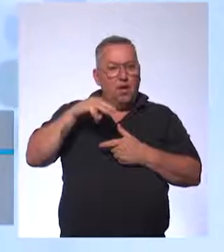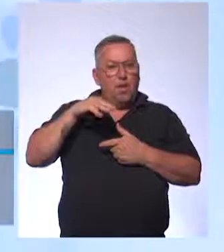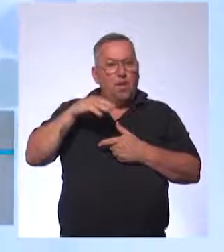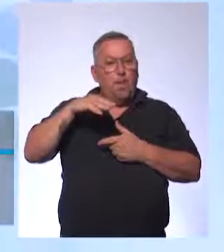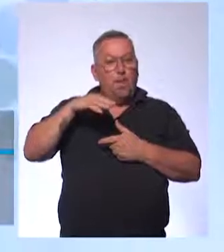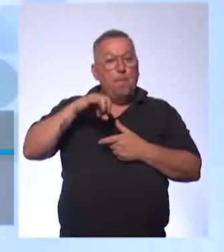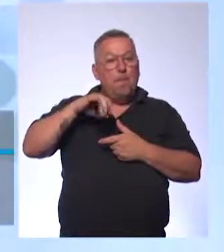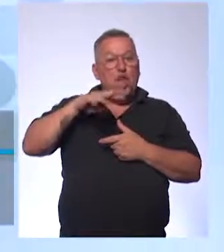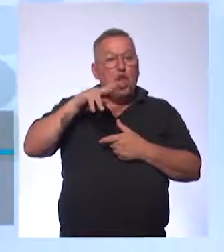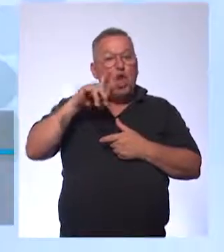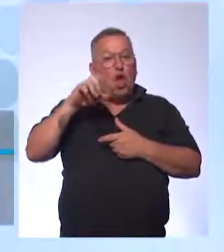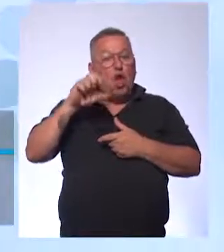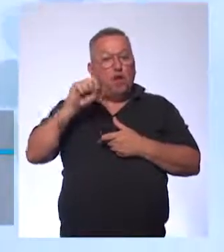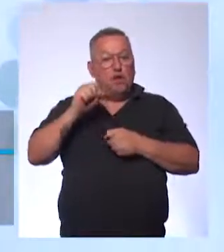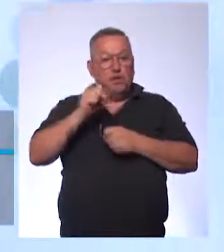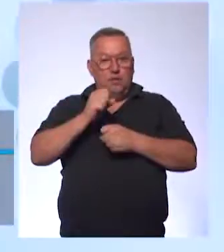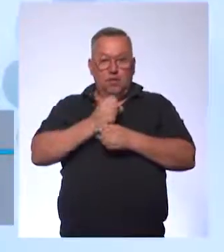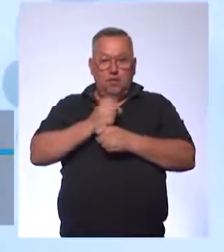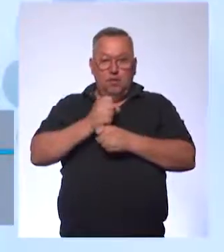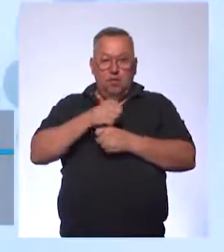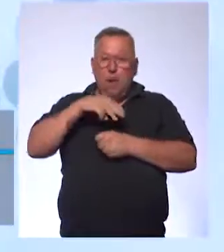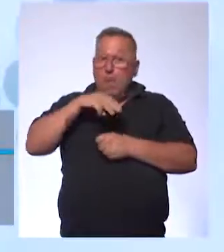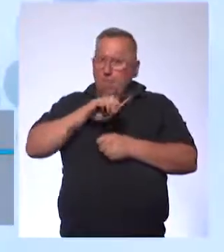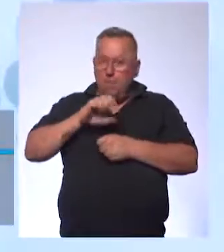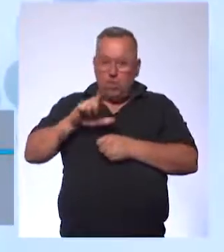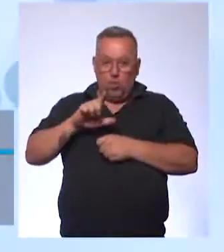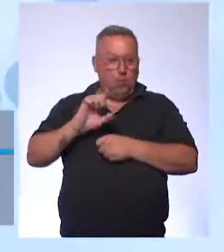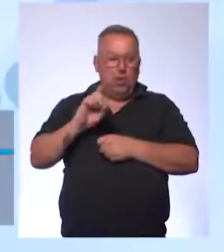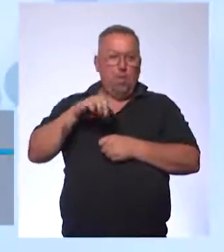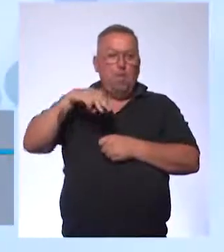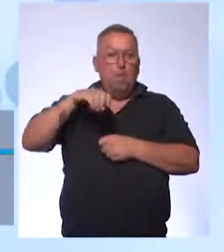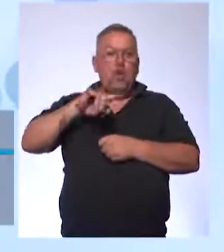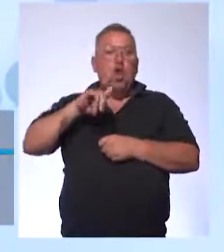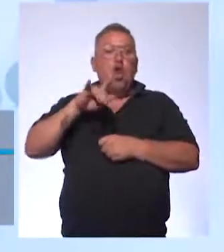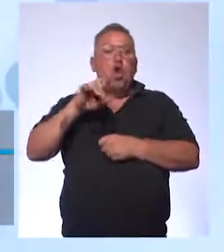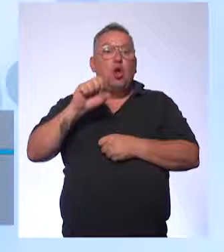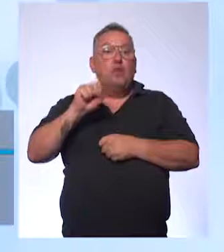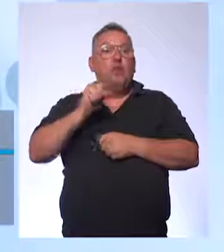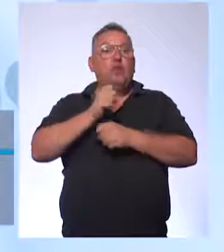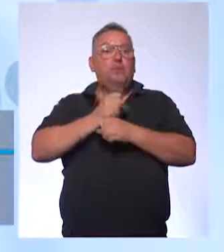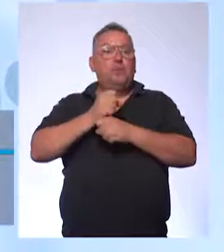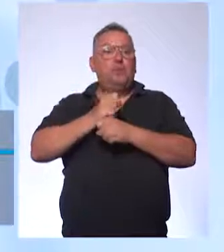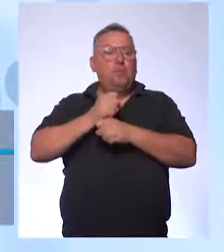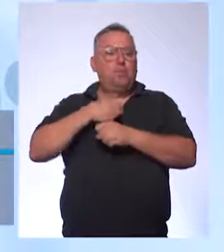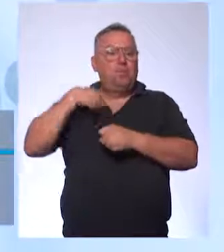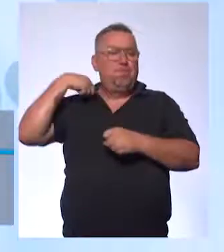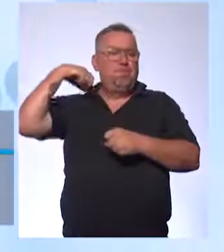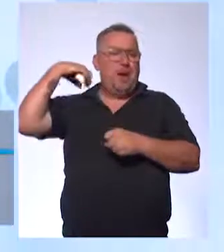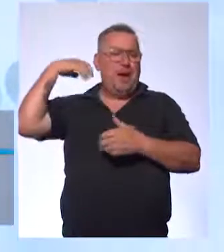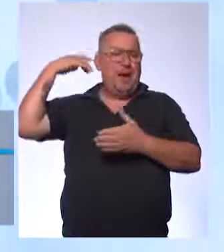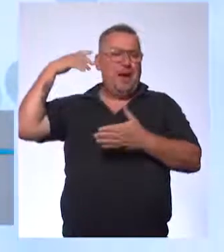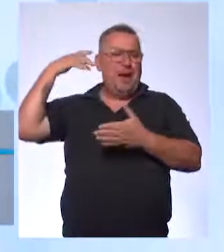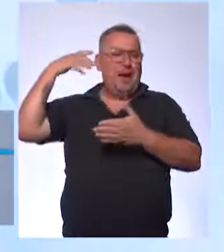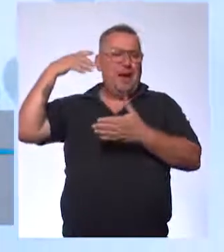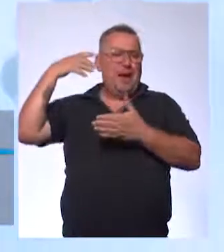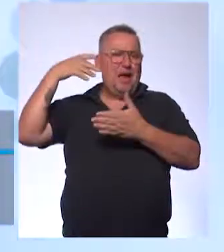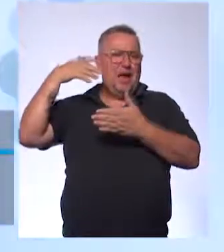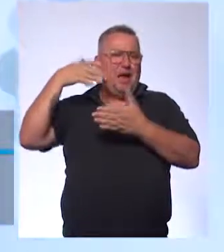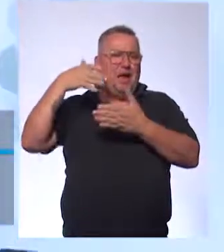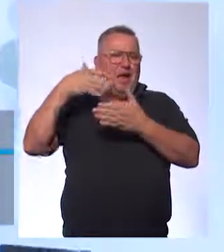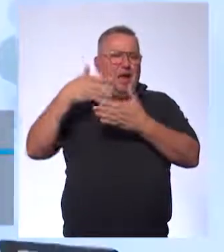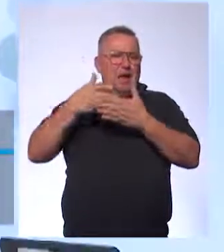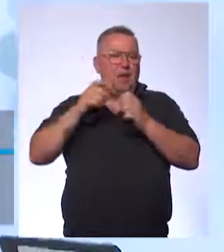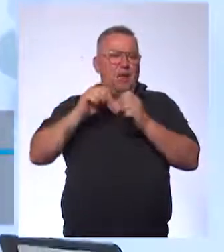10.400 milhões de anos, não 1.000 anos, milhões de anos. Então, se ele demorou esse tempo todo